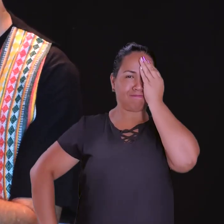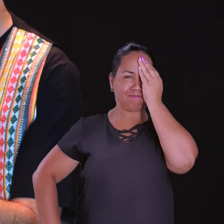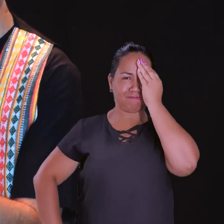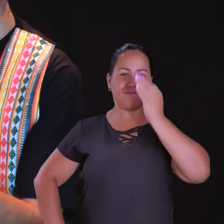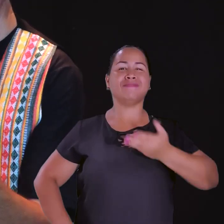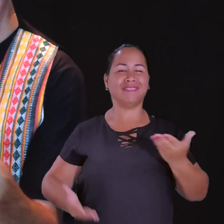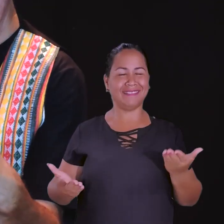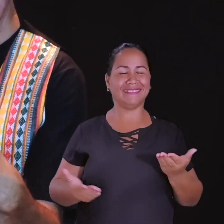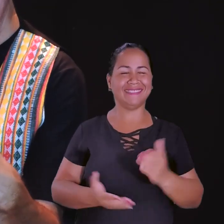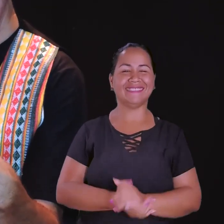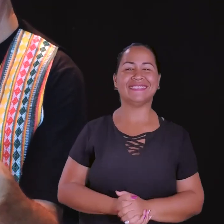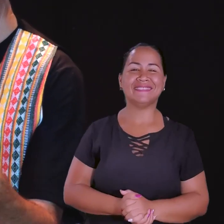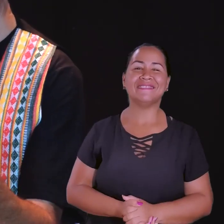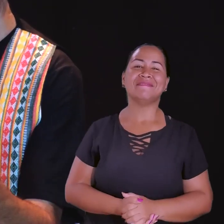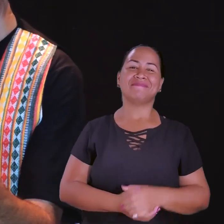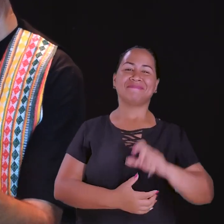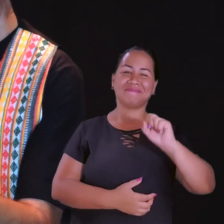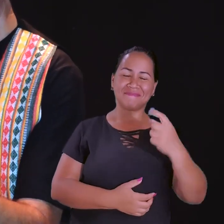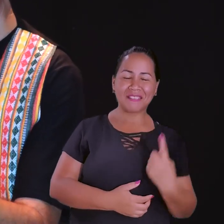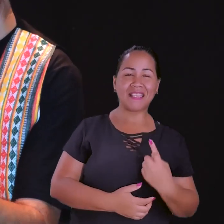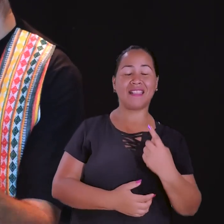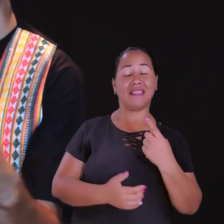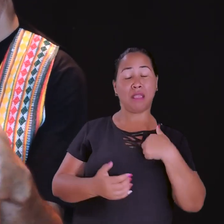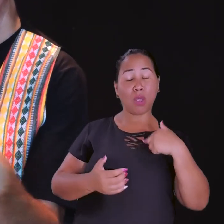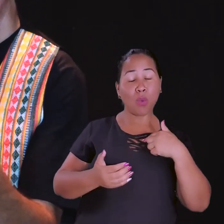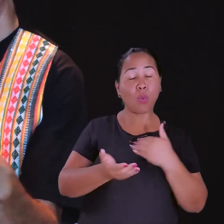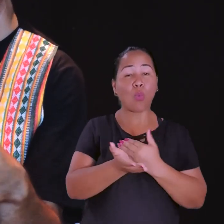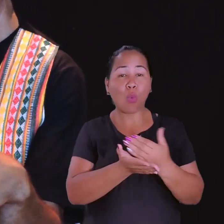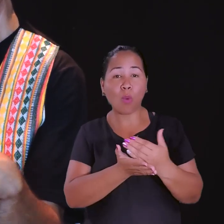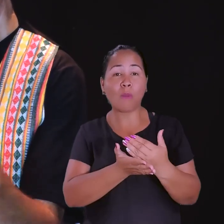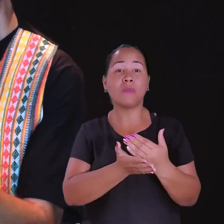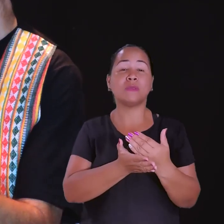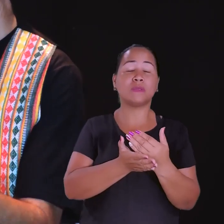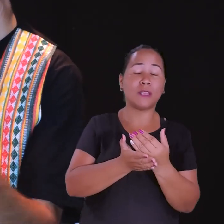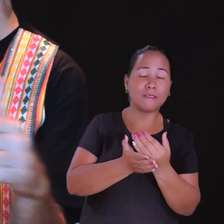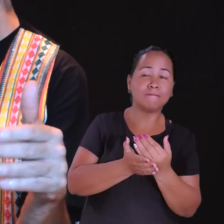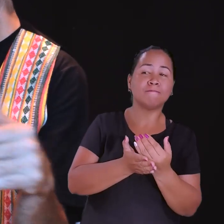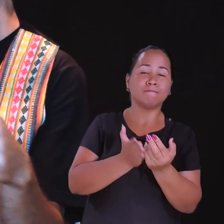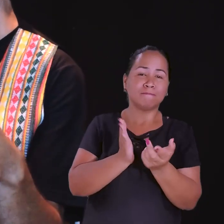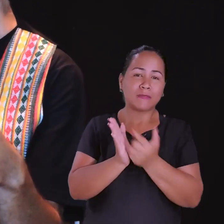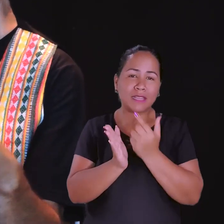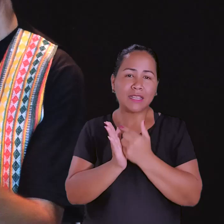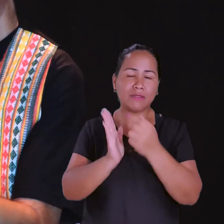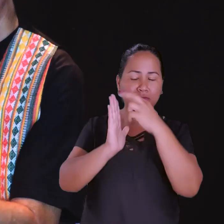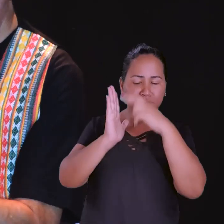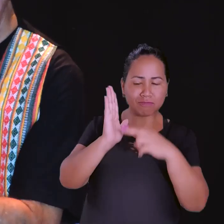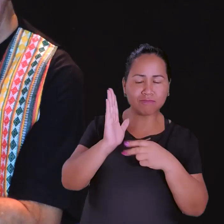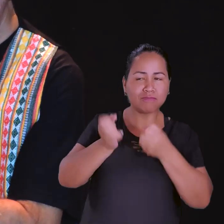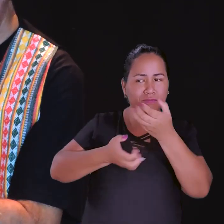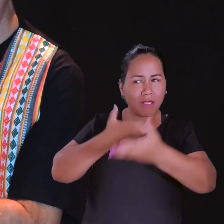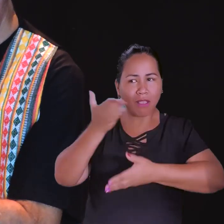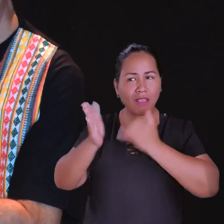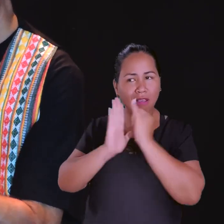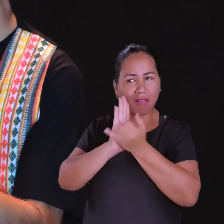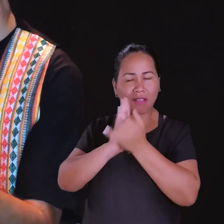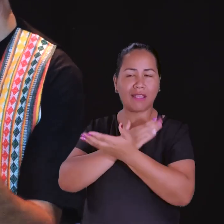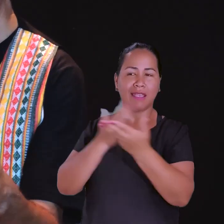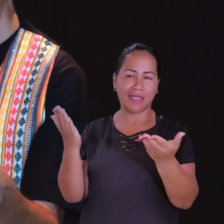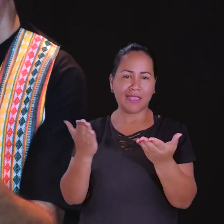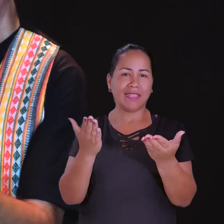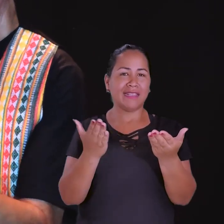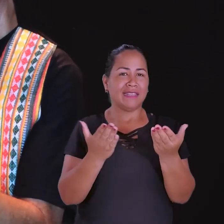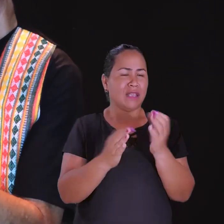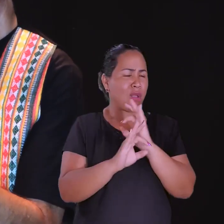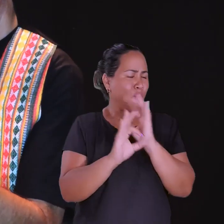o Cangarito, um ex-cangaceiro que tenta ser humorista, e eu brinco com ele, né? Ele não faz parte de nenhum espetáculo, mas